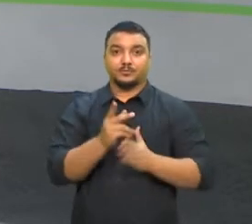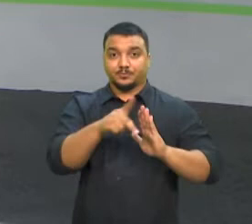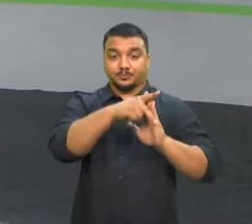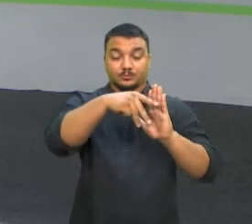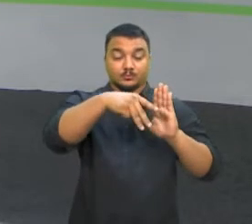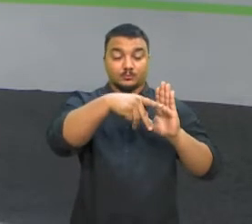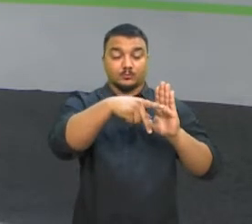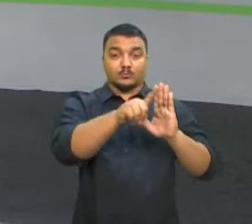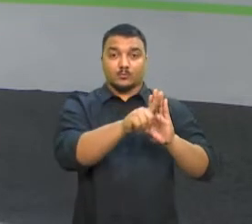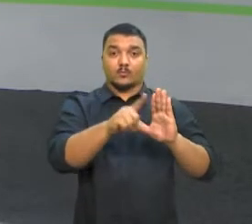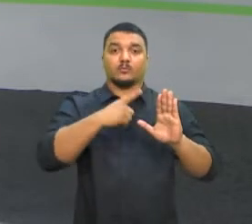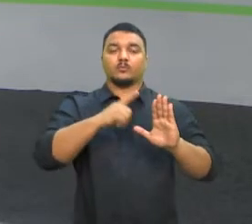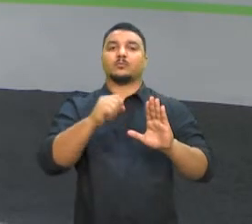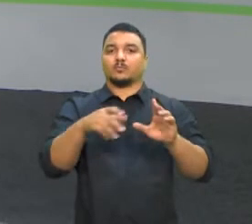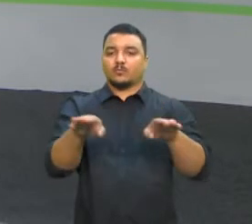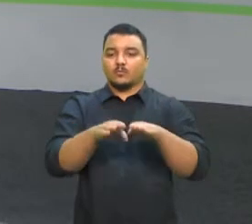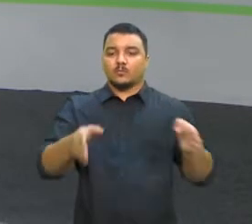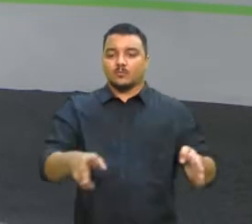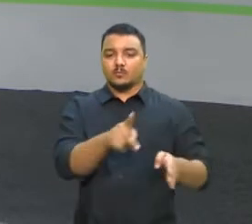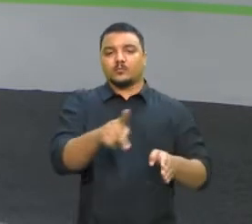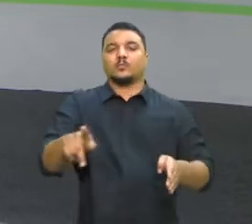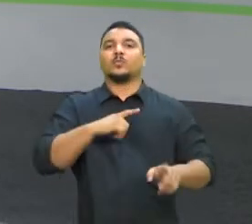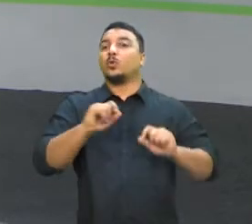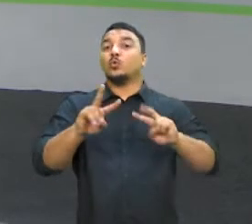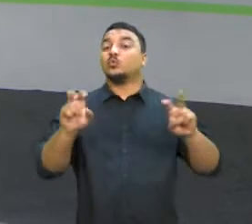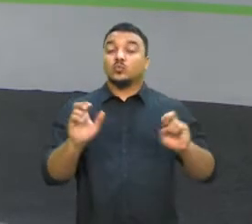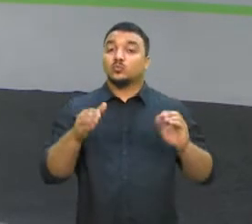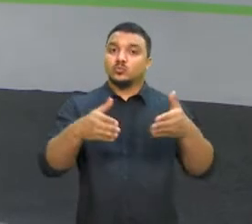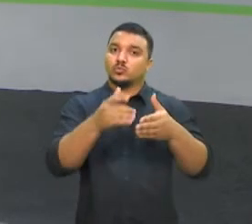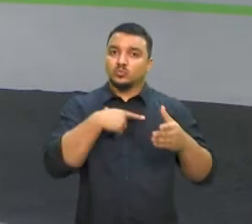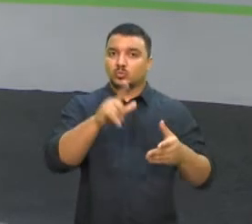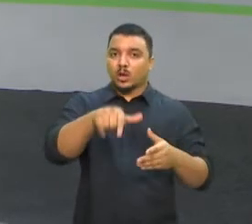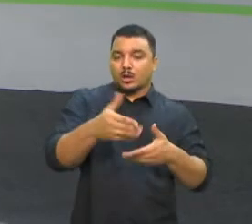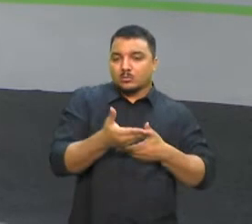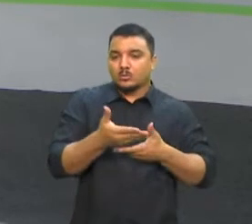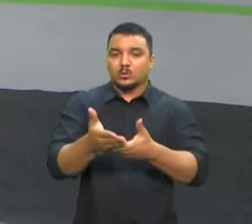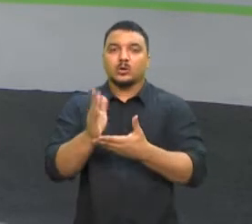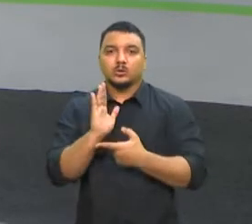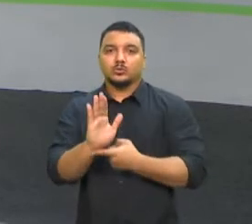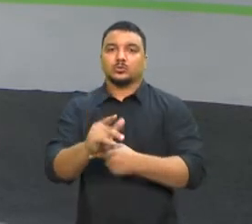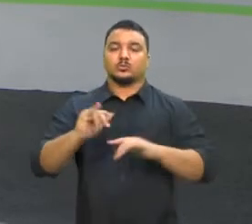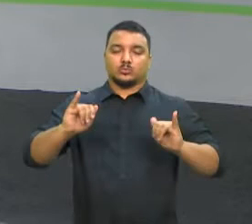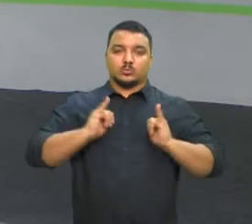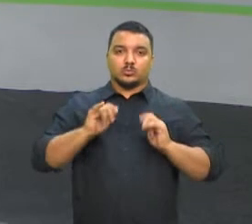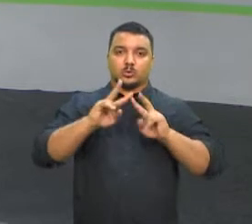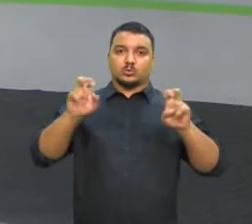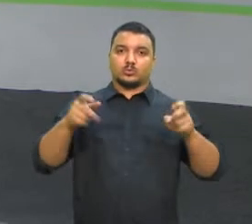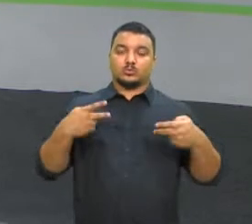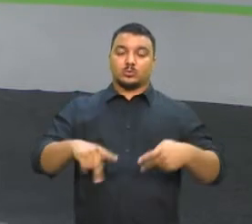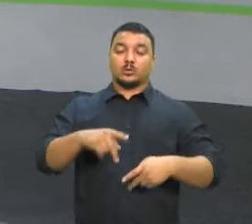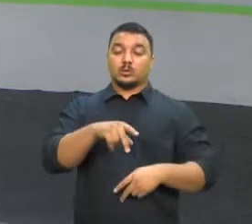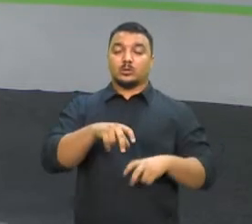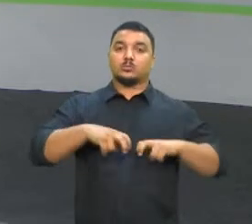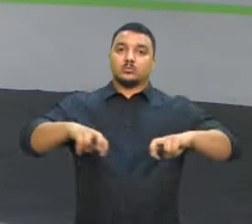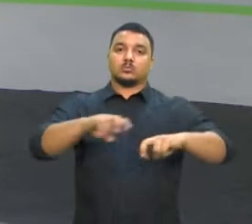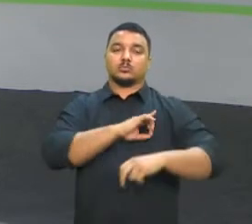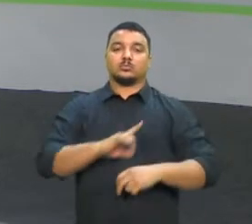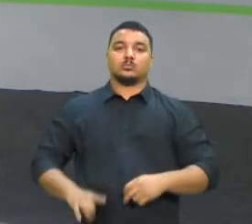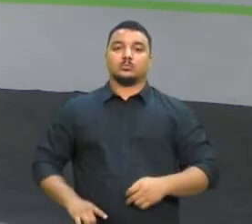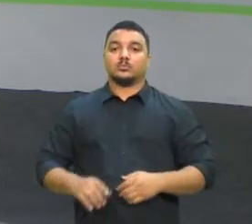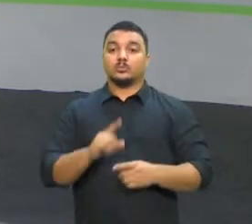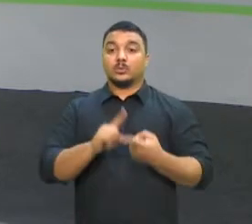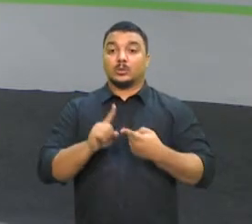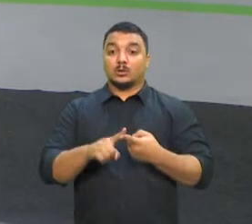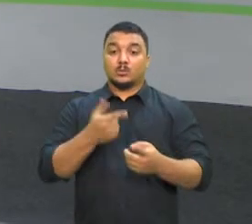complementar da mesa diretora da Casa, que trata da contribuição previdenciária parlamentar. Também foram aprovados